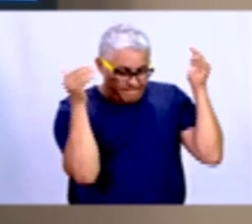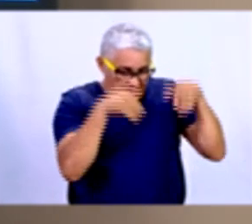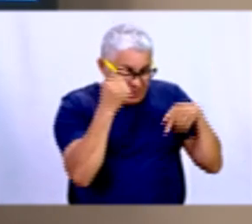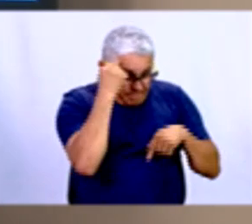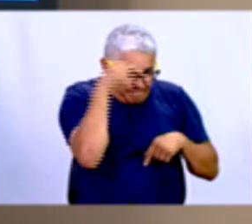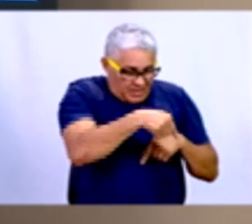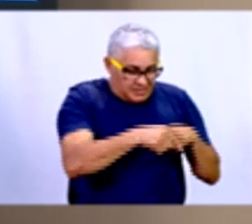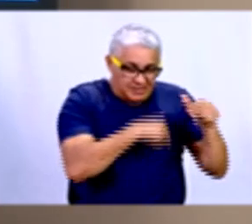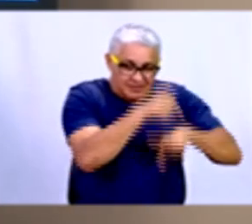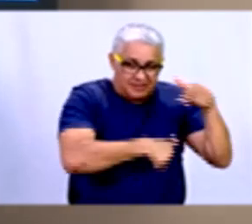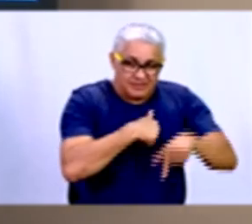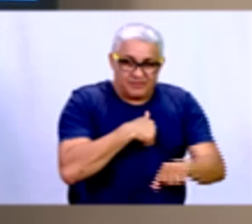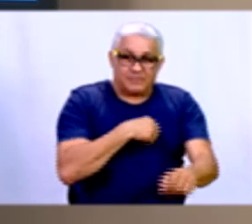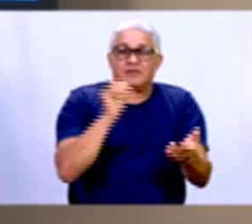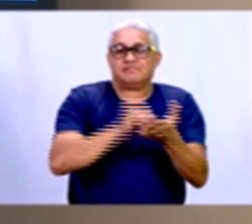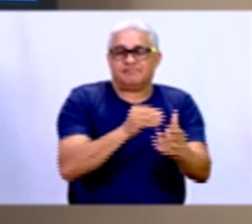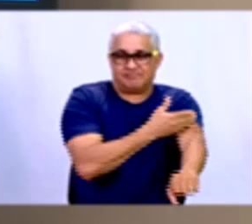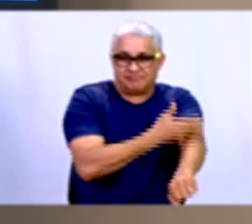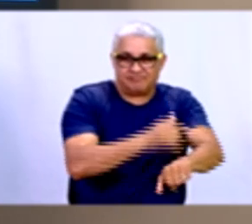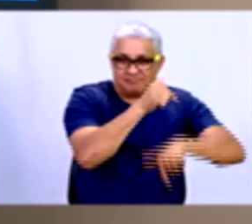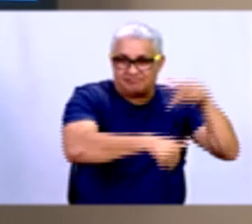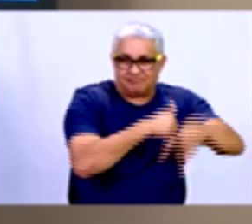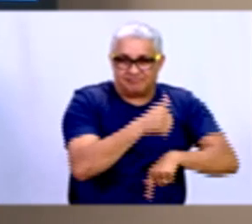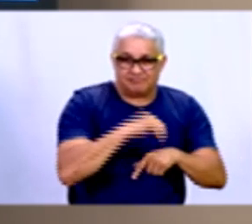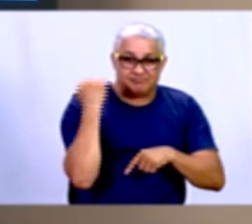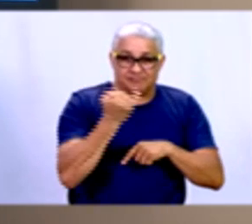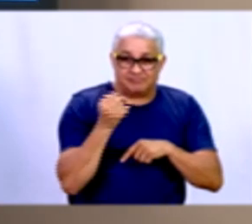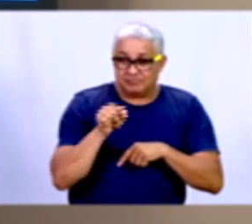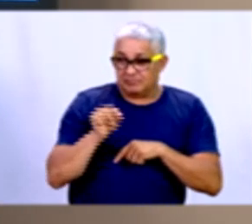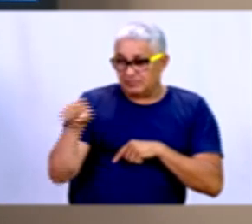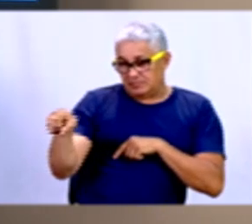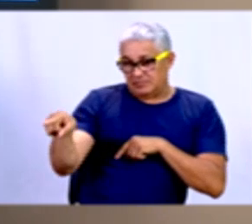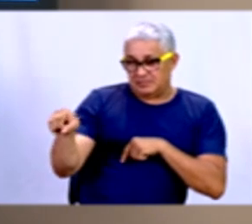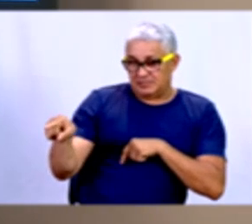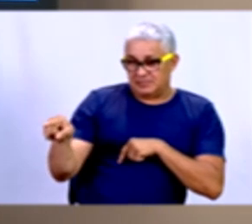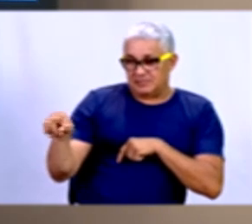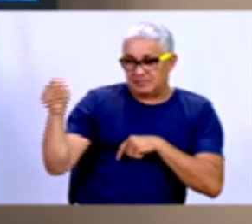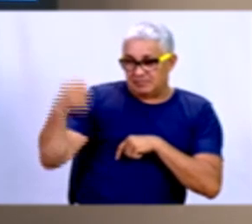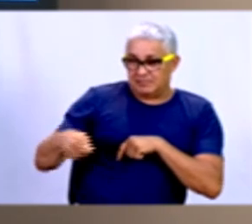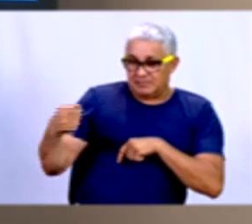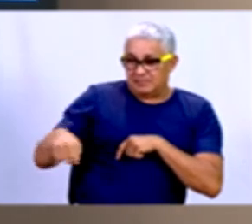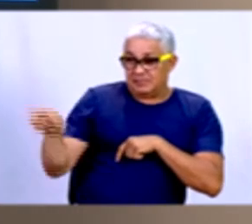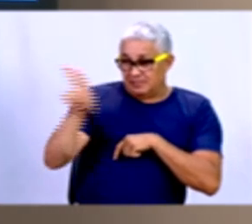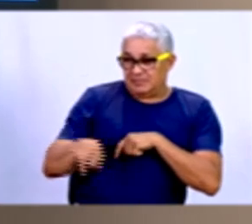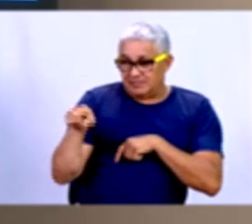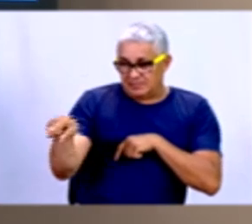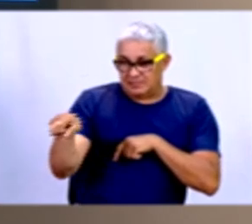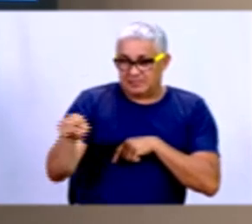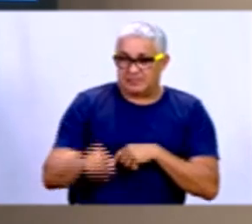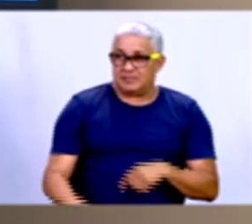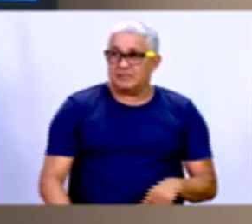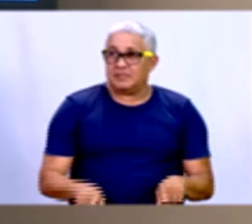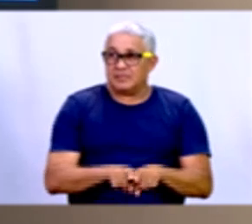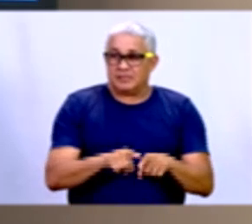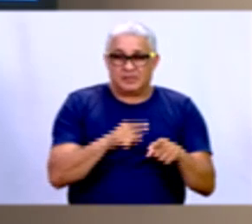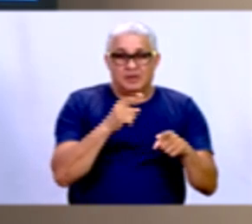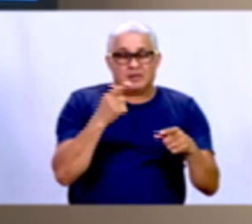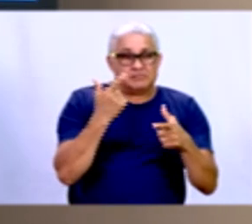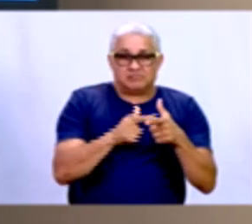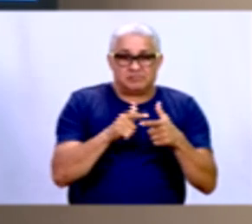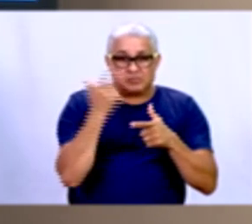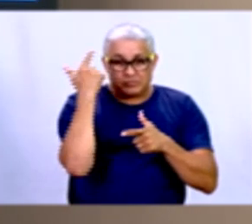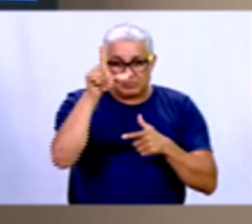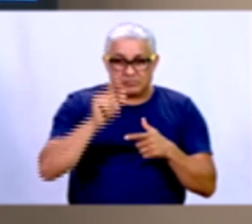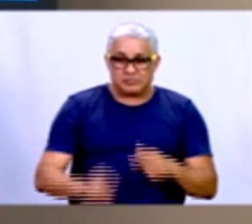acostumado a trabalhar. Mas o que importa é a necessidade do nosso usuário, tá? Outro problema na abordagem